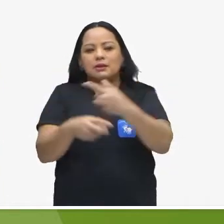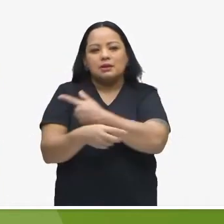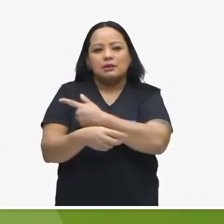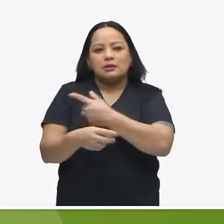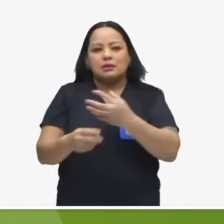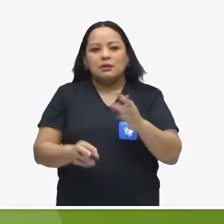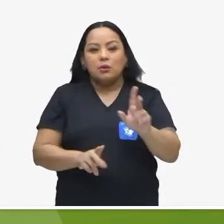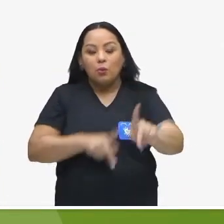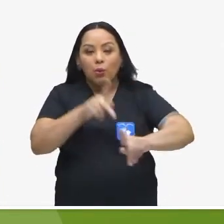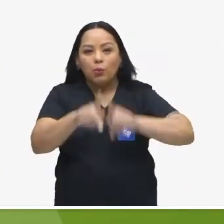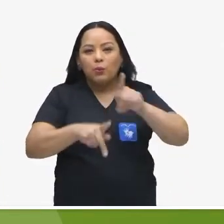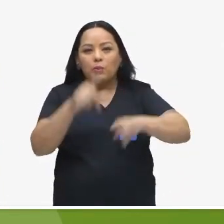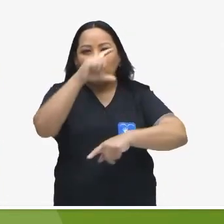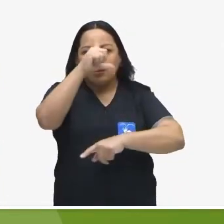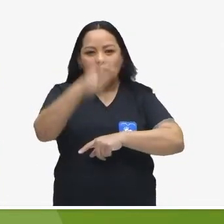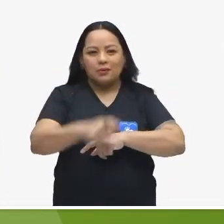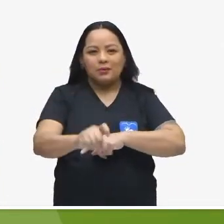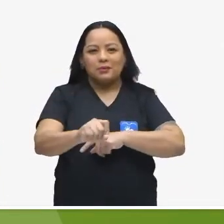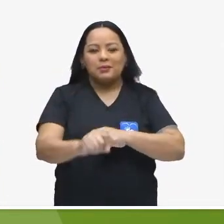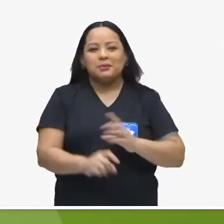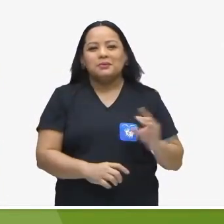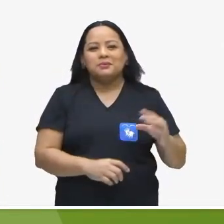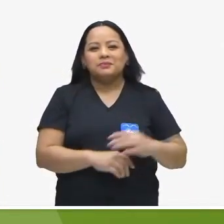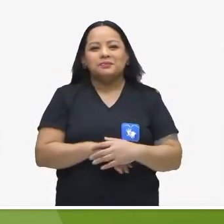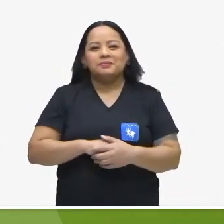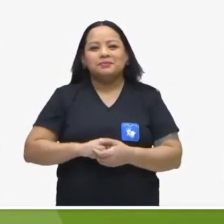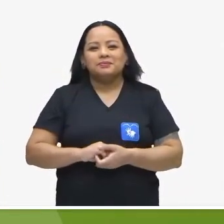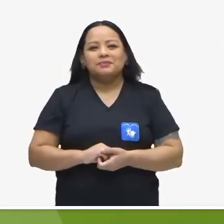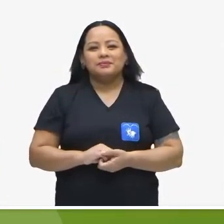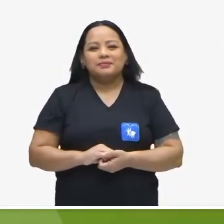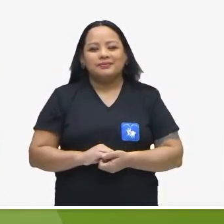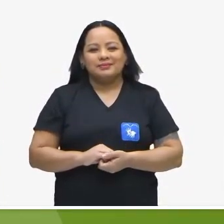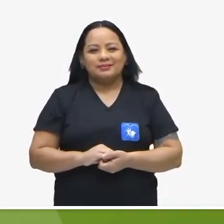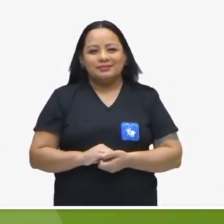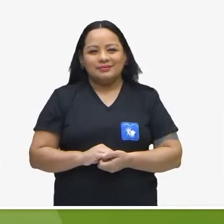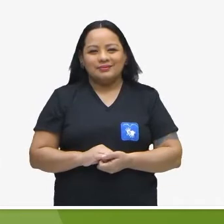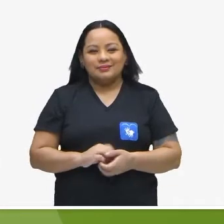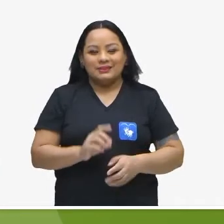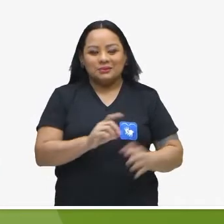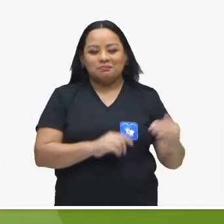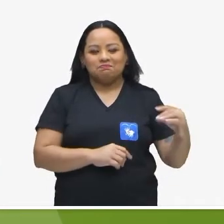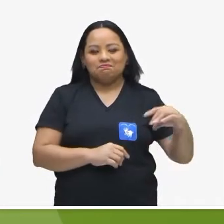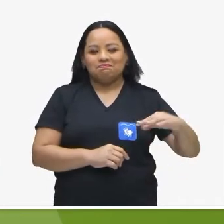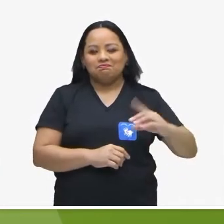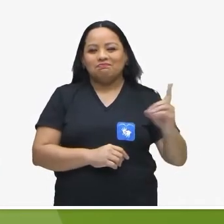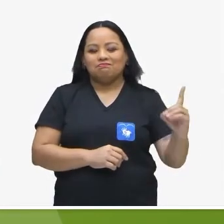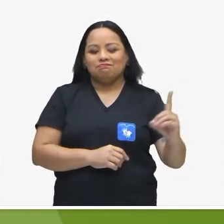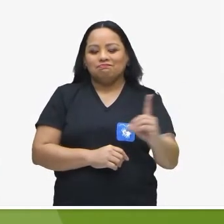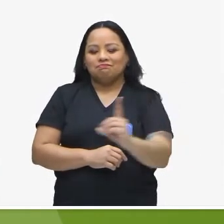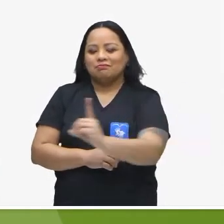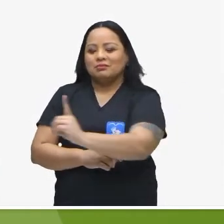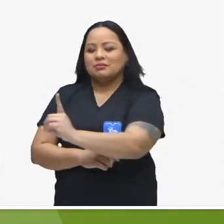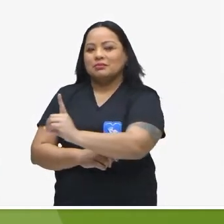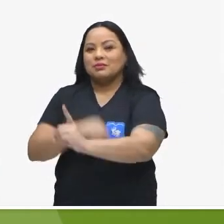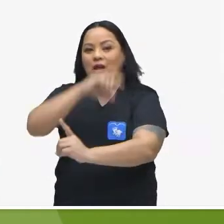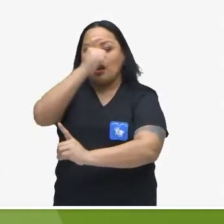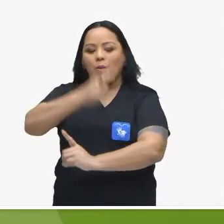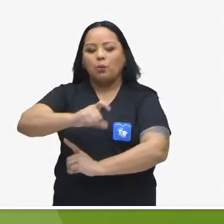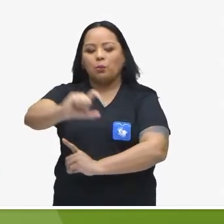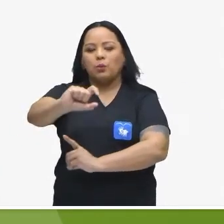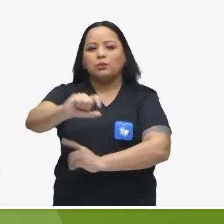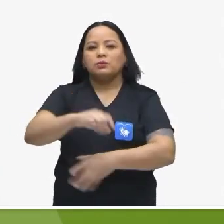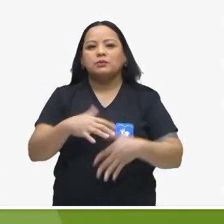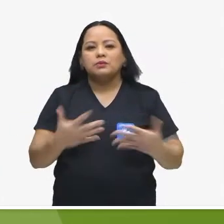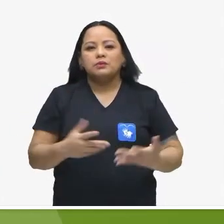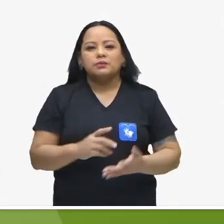uma população, deixa eu passar aqui um pouquinho, que eles estão passando aqui na minha frente, a população de elefantes, né? Então,